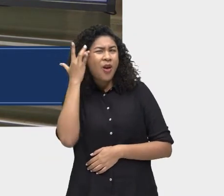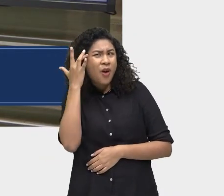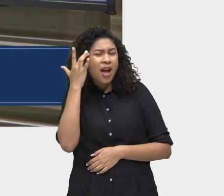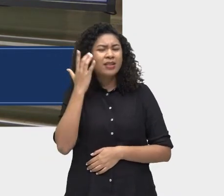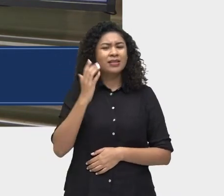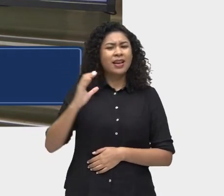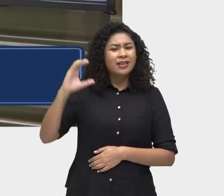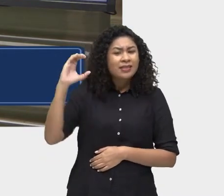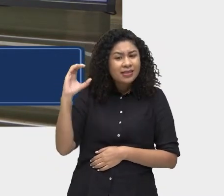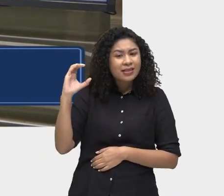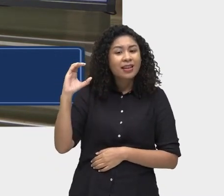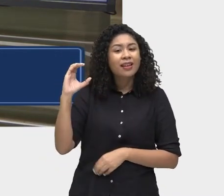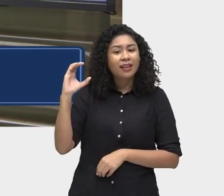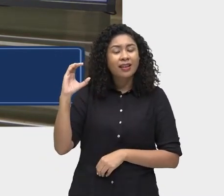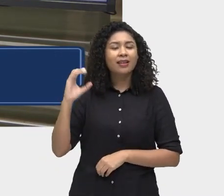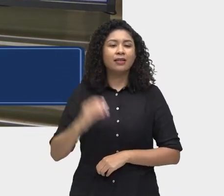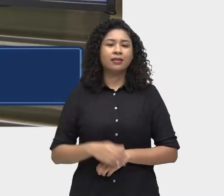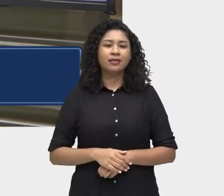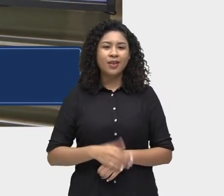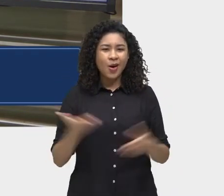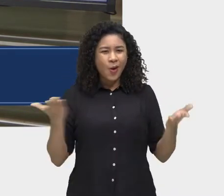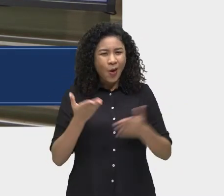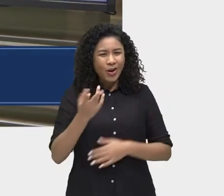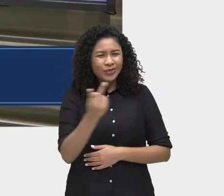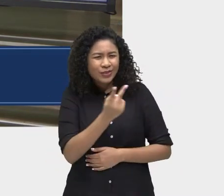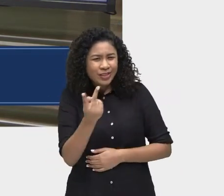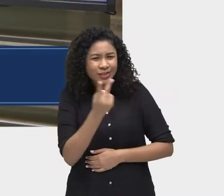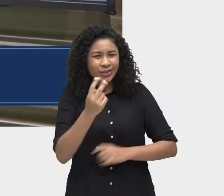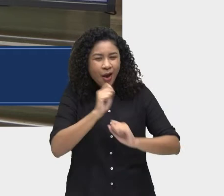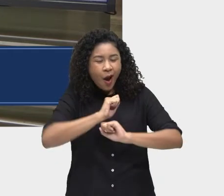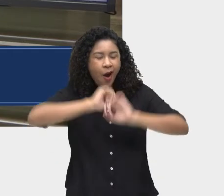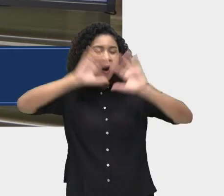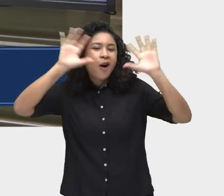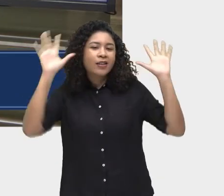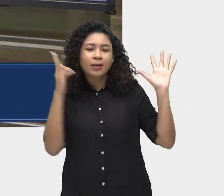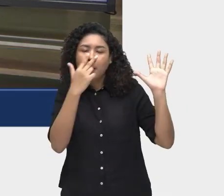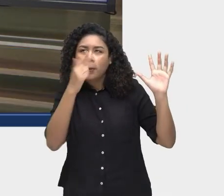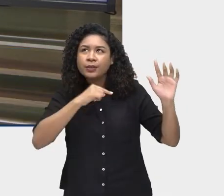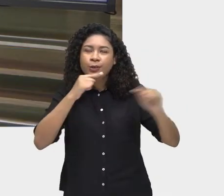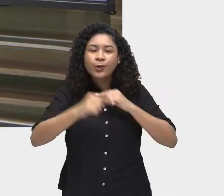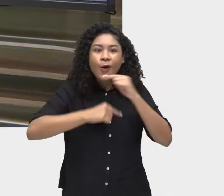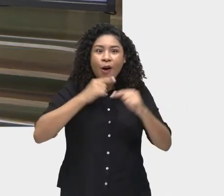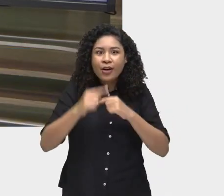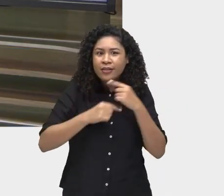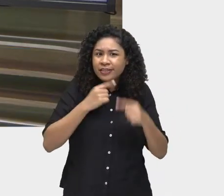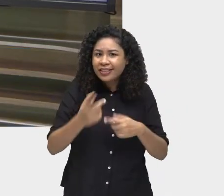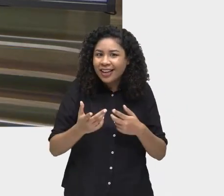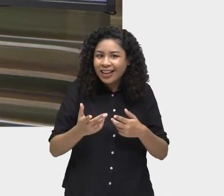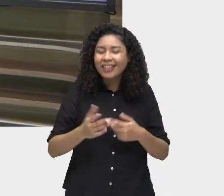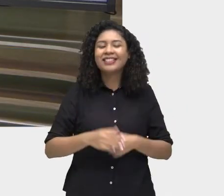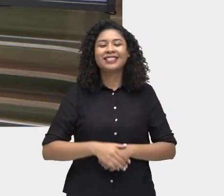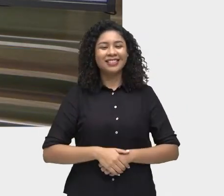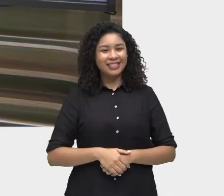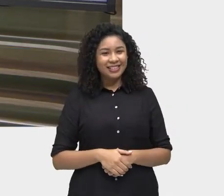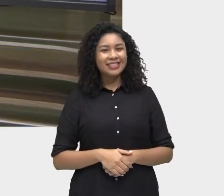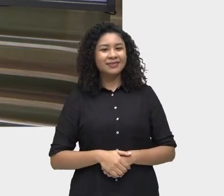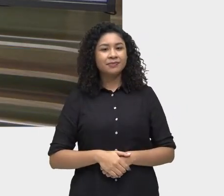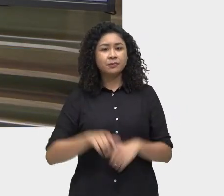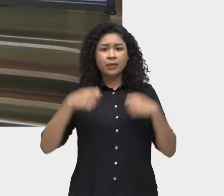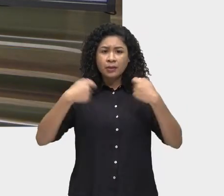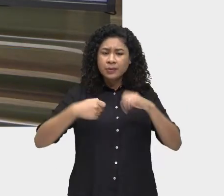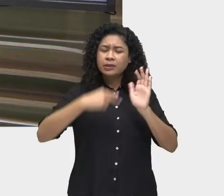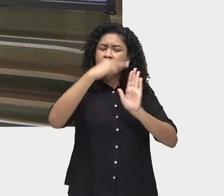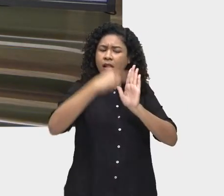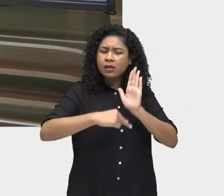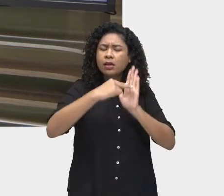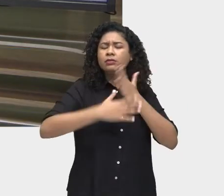né? Ontem não, na aula anterior a gente viu aí um pouco sobre o sistema digestório, agora a gente está vendo algumas questões. É só ler a